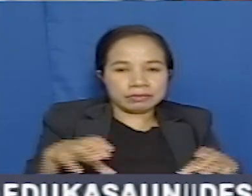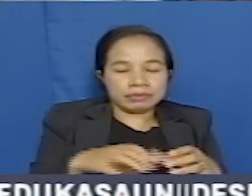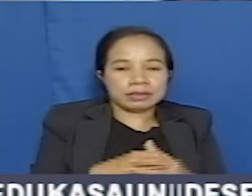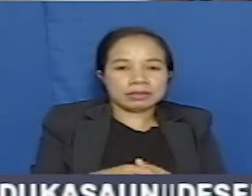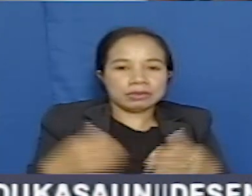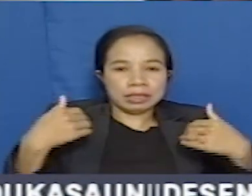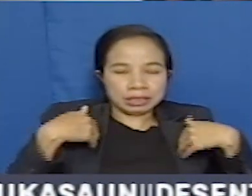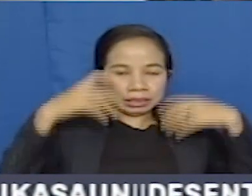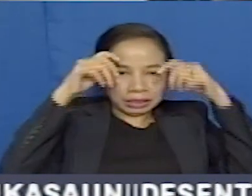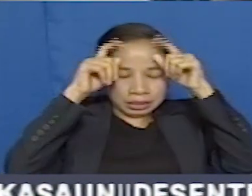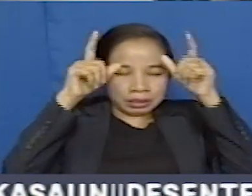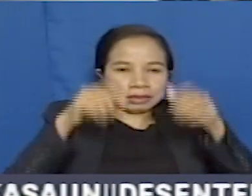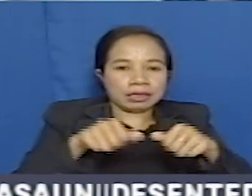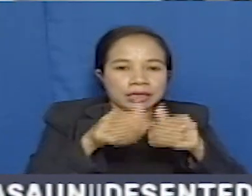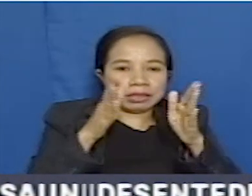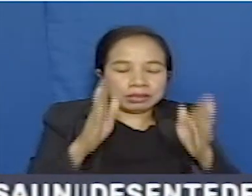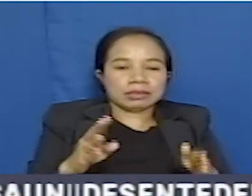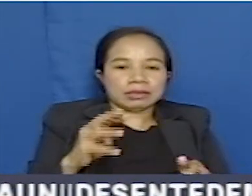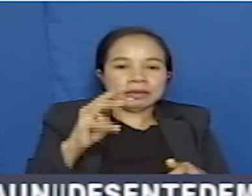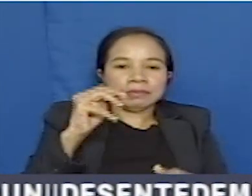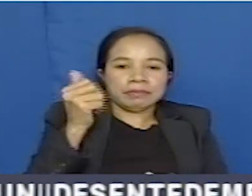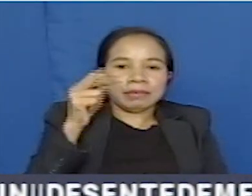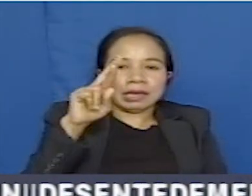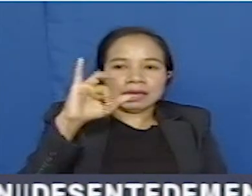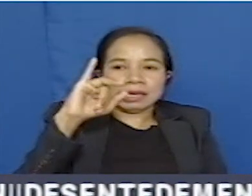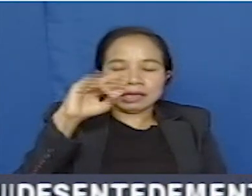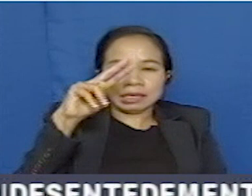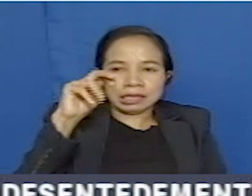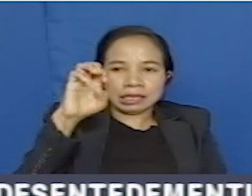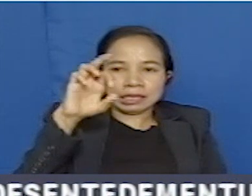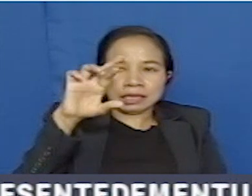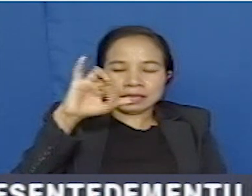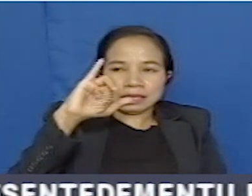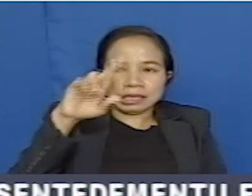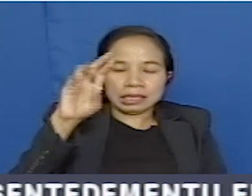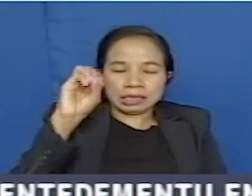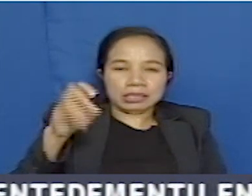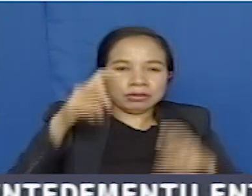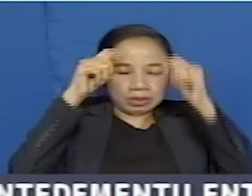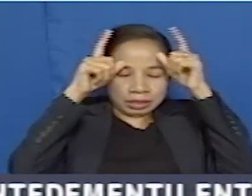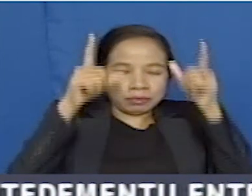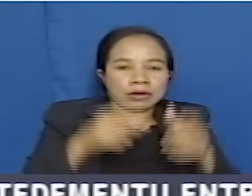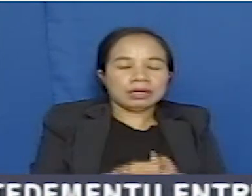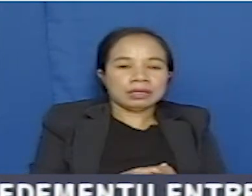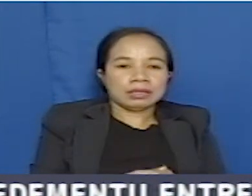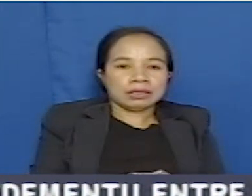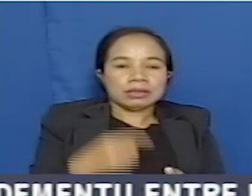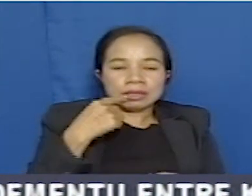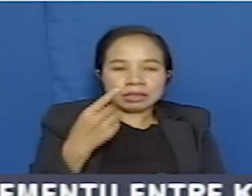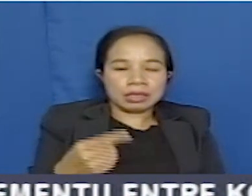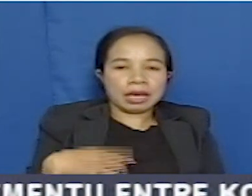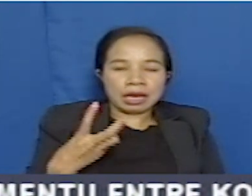marinheiro e Timor-Leste. A Associação Marinheiro Timor-Leste mostra aproveita o importante da NEM, o de retorno à